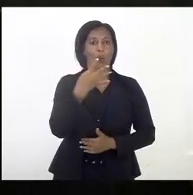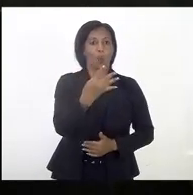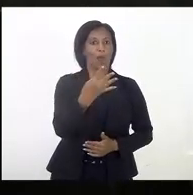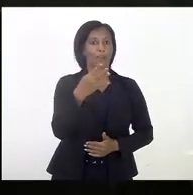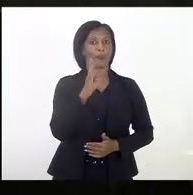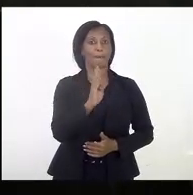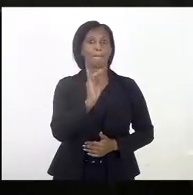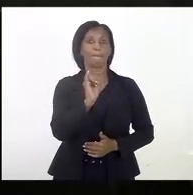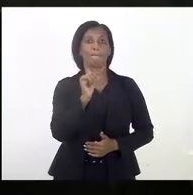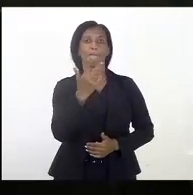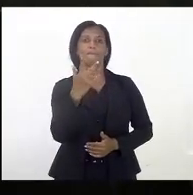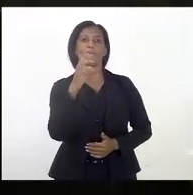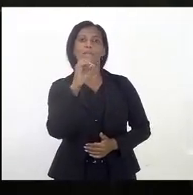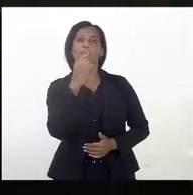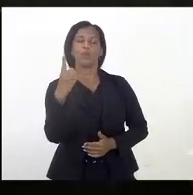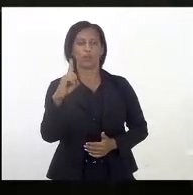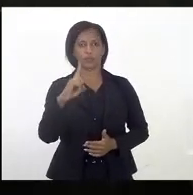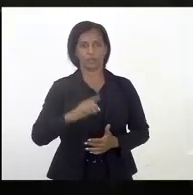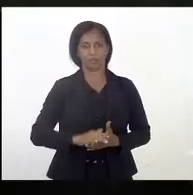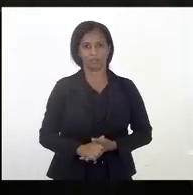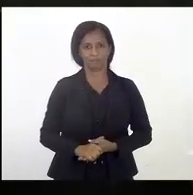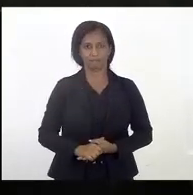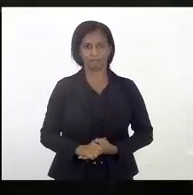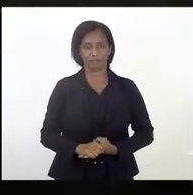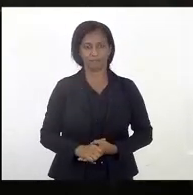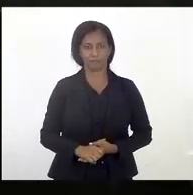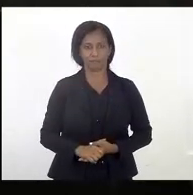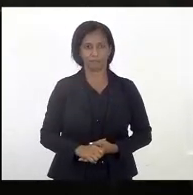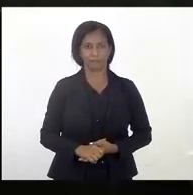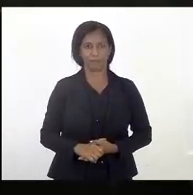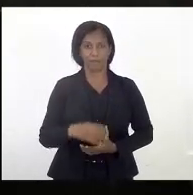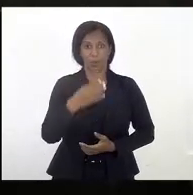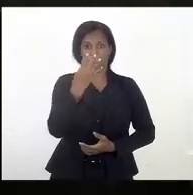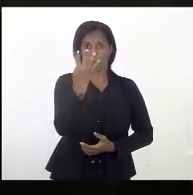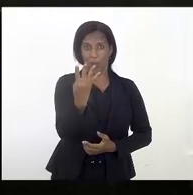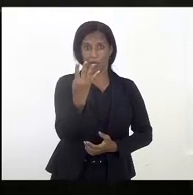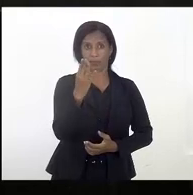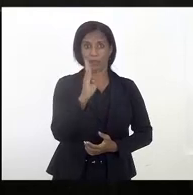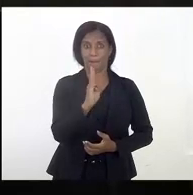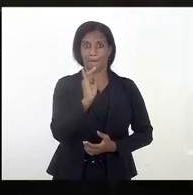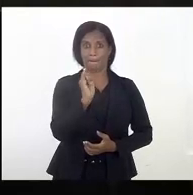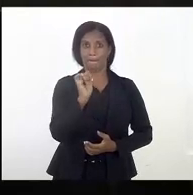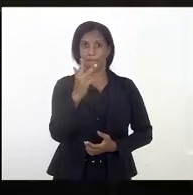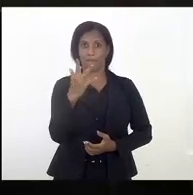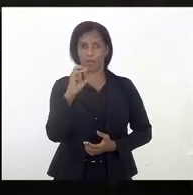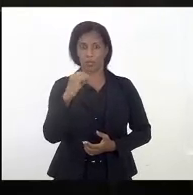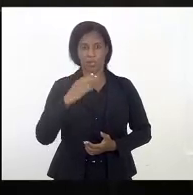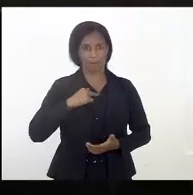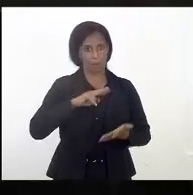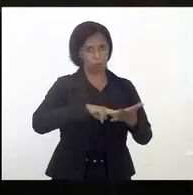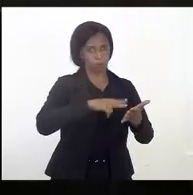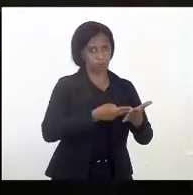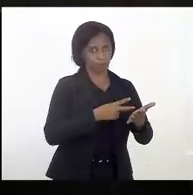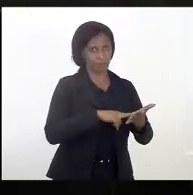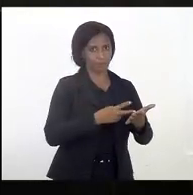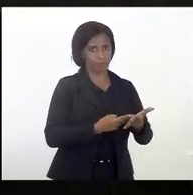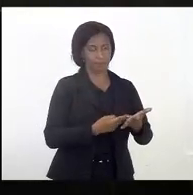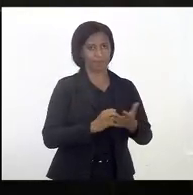4 milhões de quatro e nós 14 milhões na minha primeira interpretação